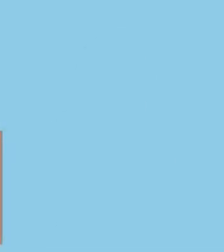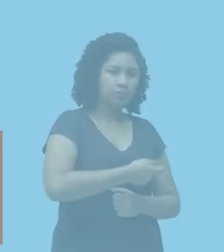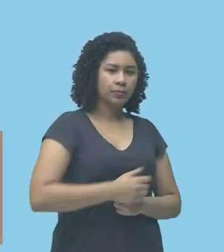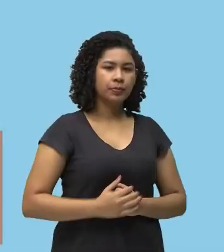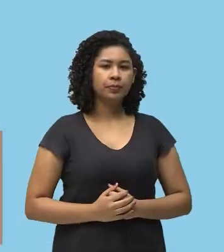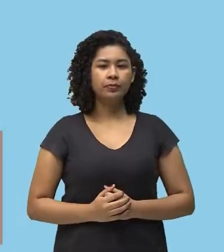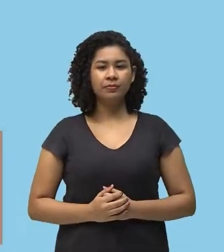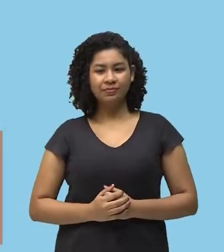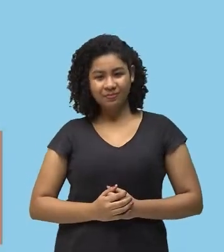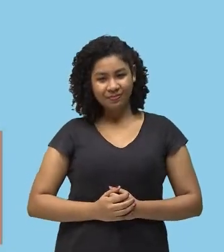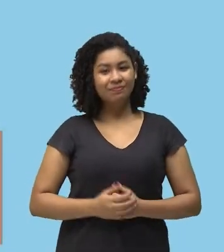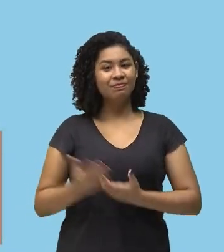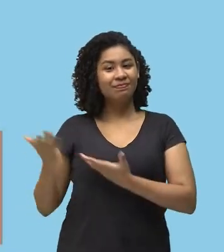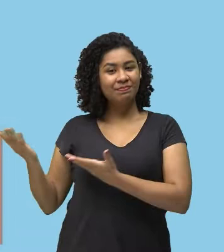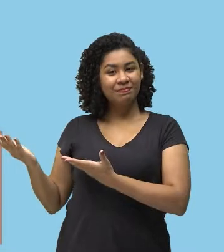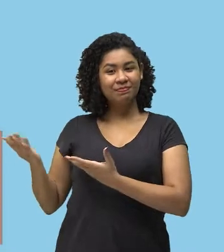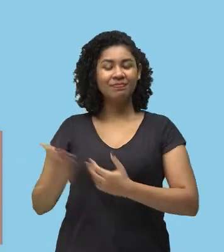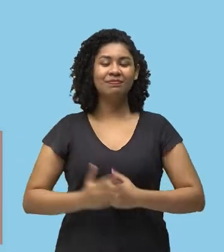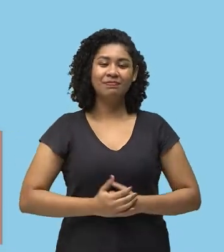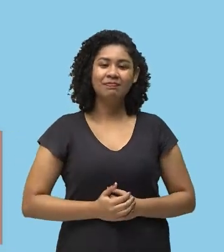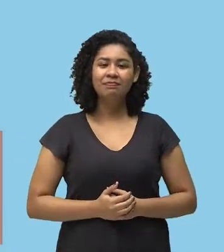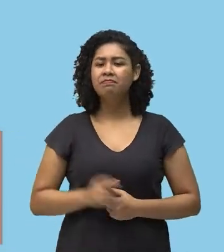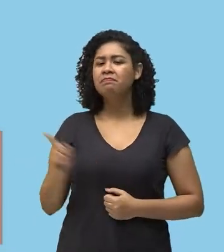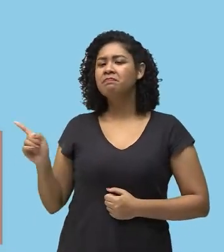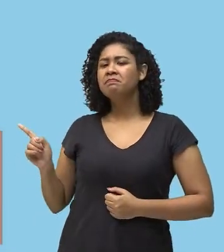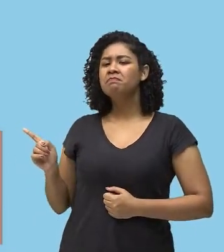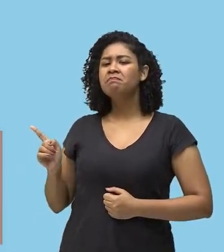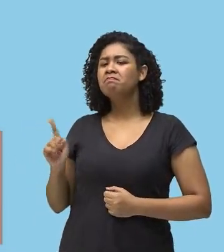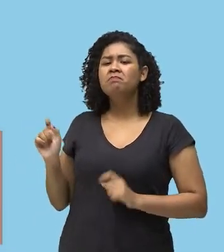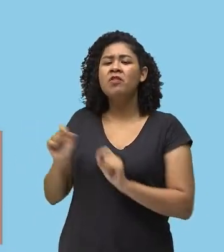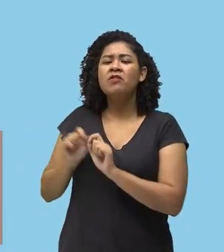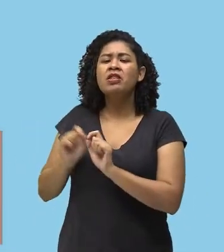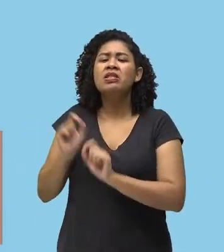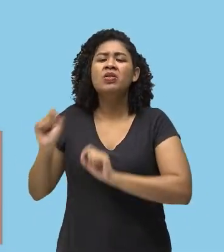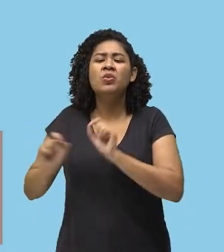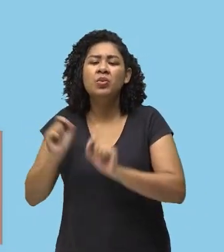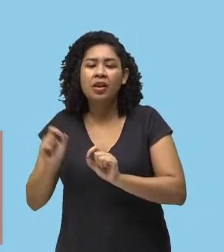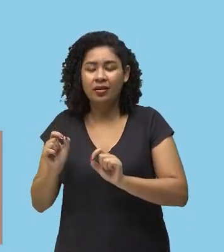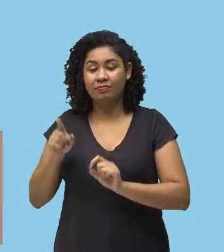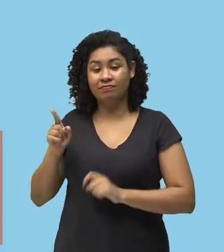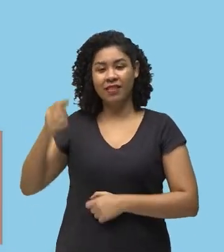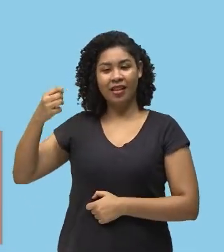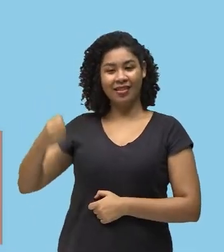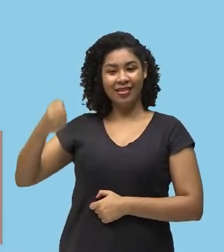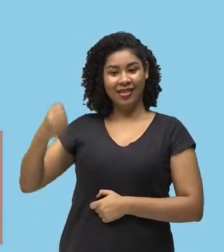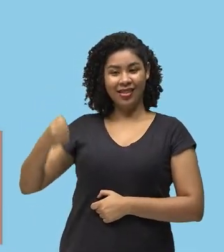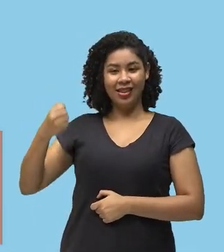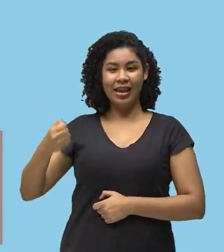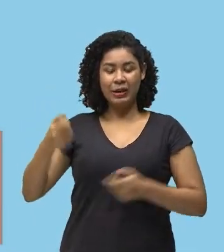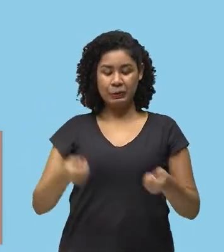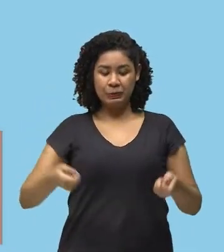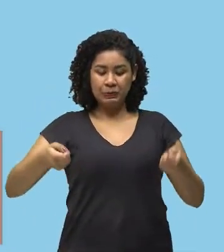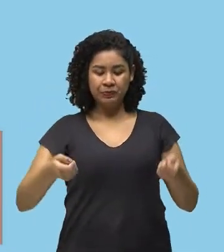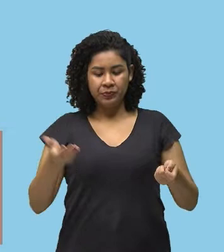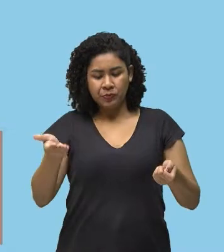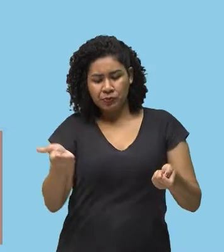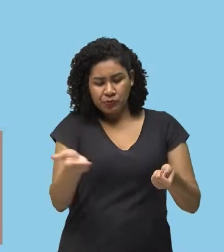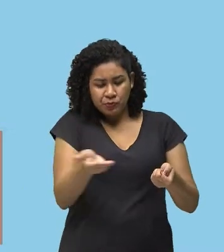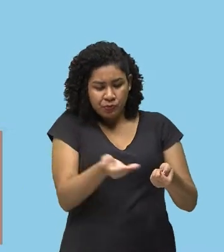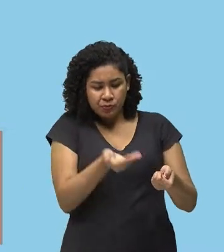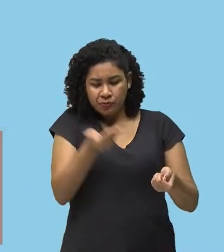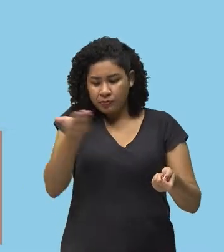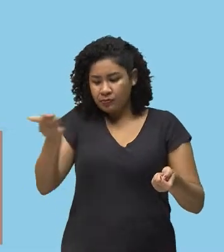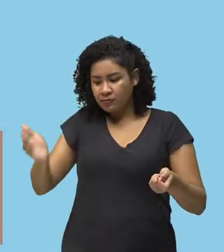Bem, vocês puderam observar aí o que ele está fazendo, né? Esse é leite e está tirando a nata, está tirando aquele algo da superfície, né? Que ficou lá